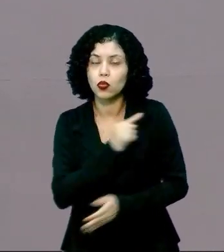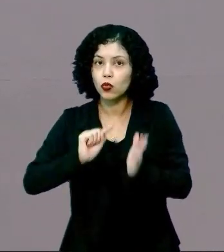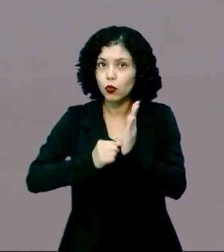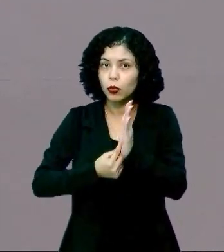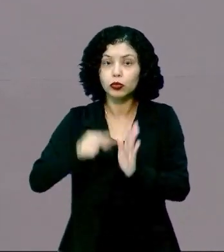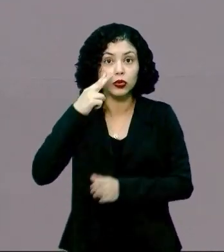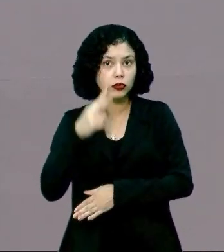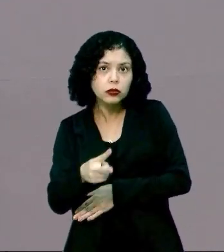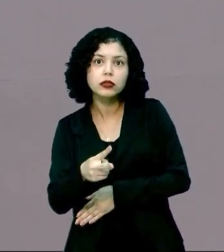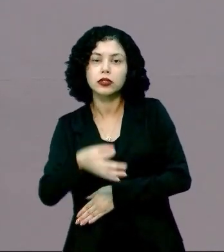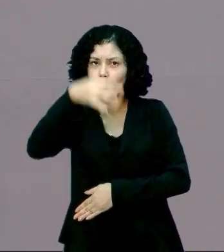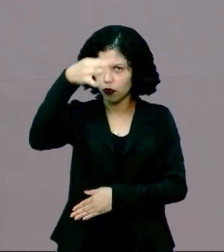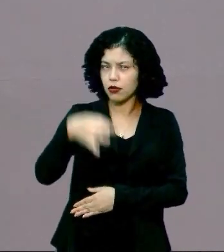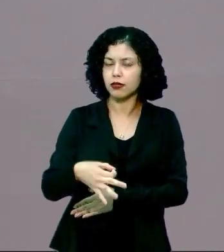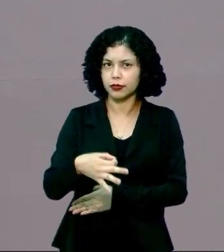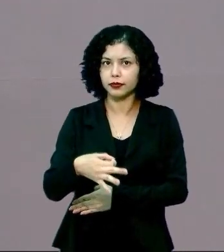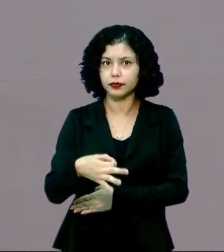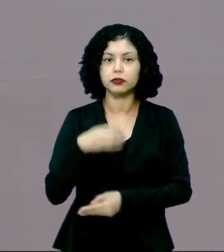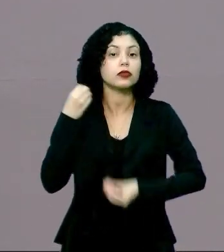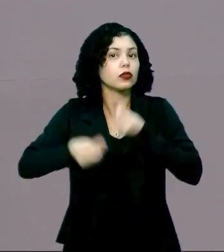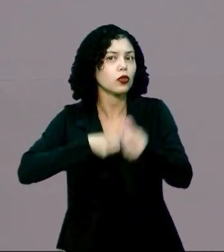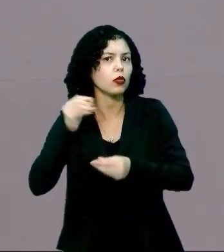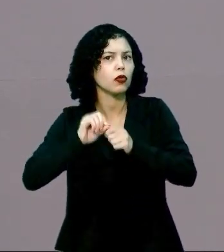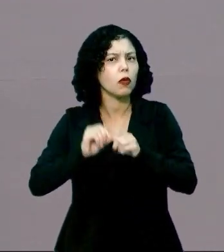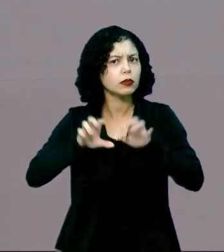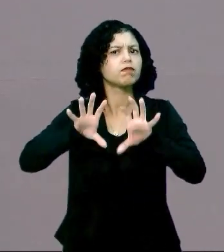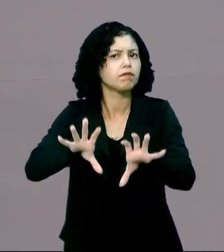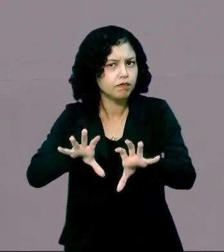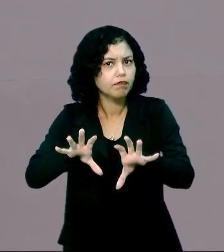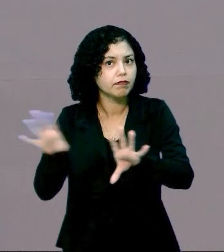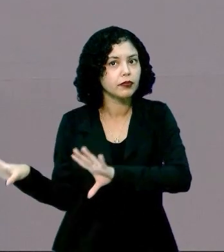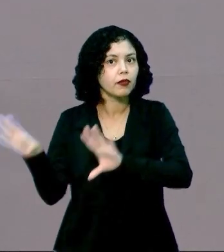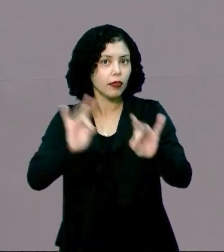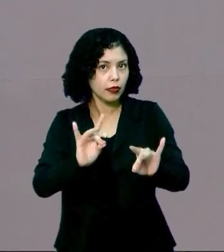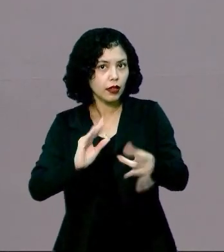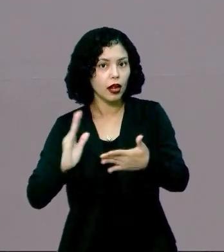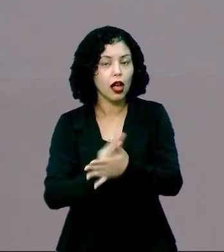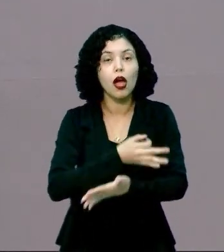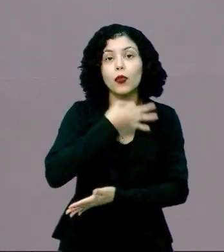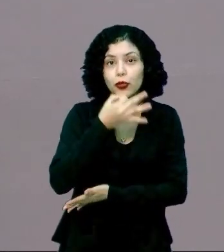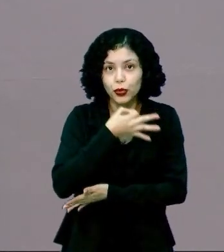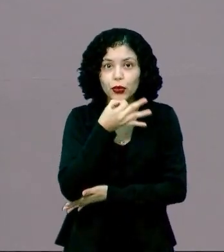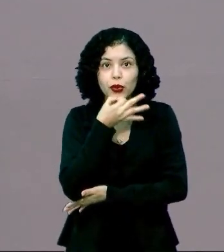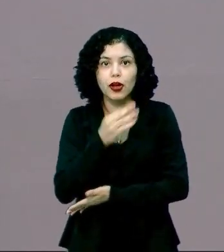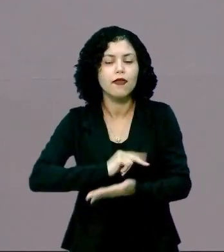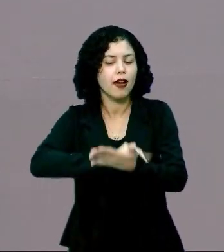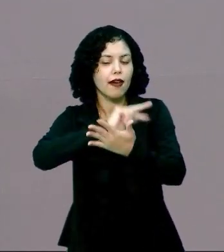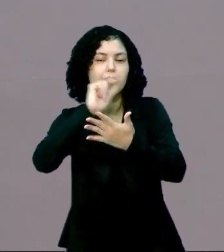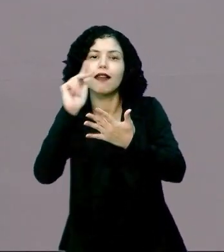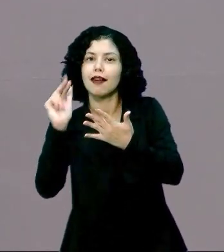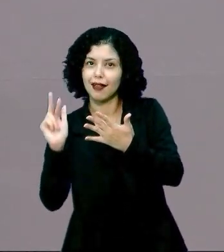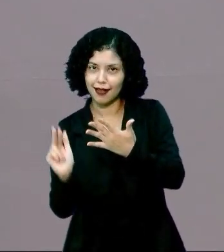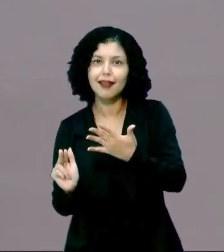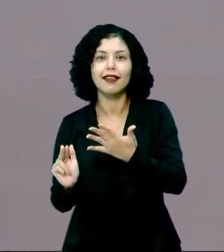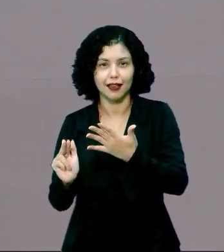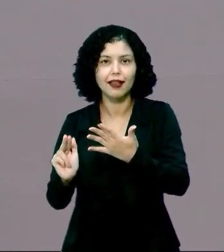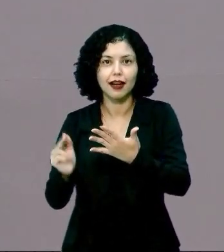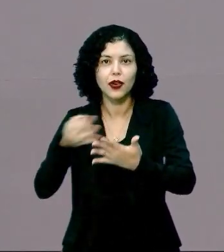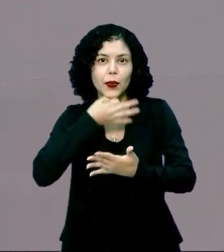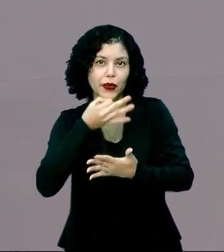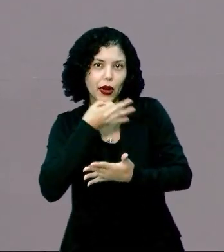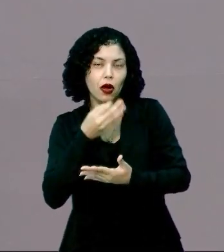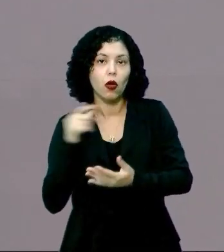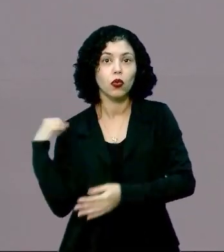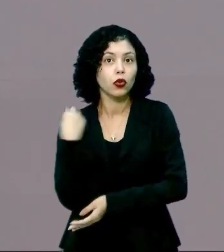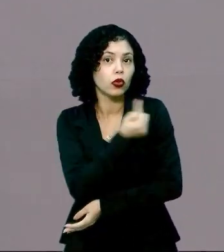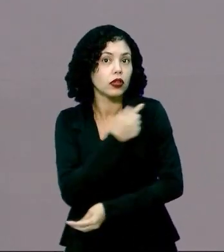de vista é o que é o correto. E como é que eu faço isso? Através de argumentos. E existem vários tipos de argumentos. E o que